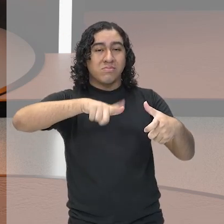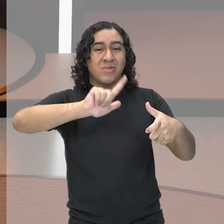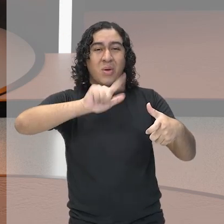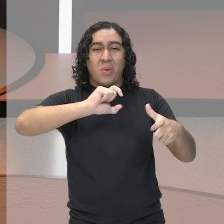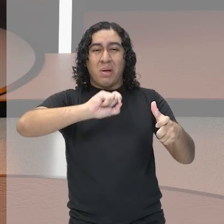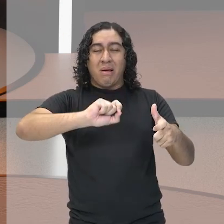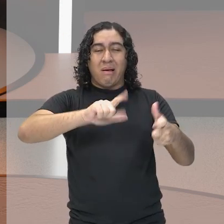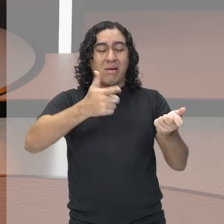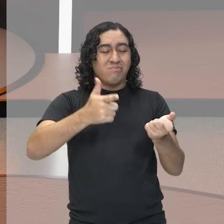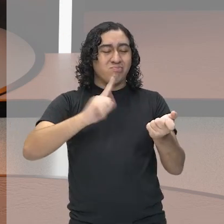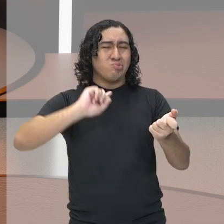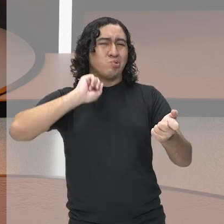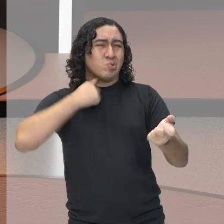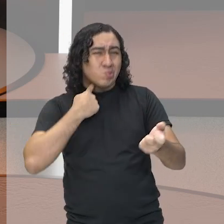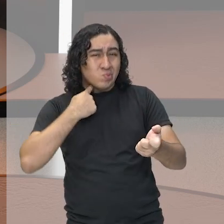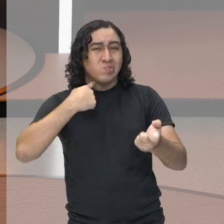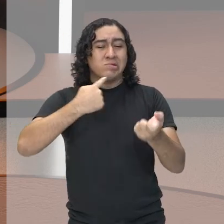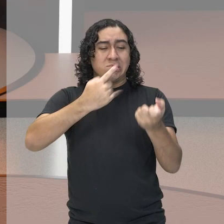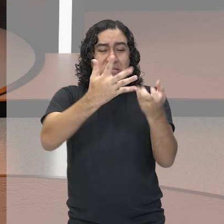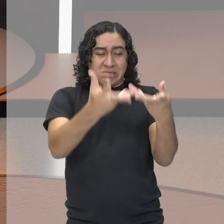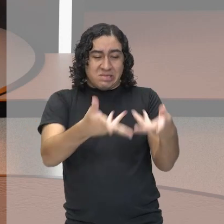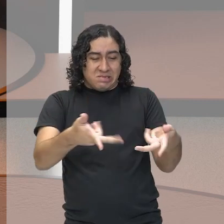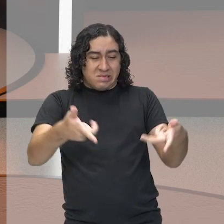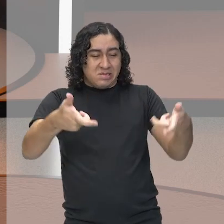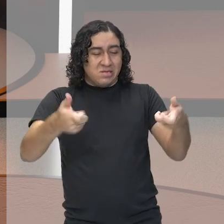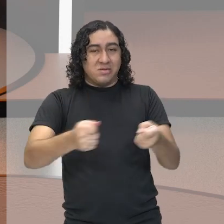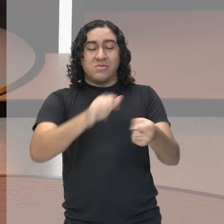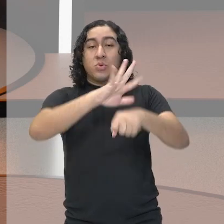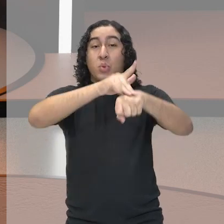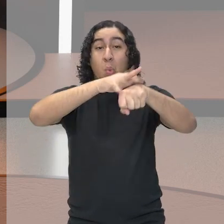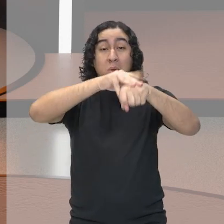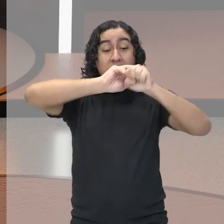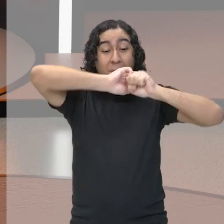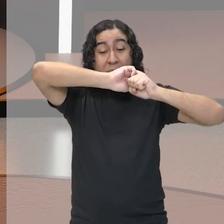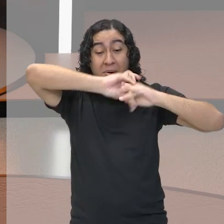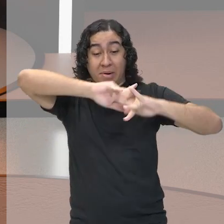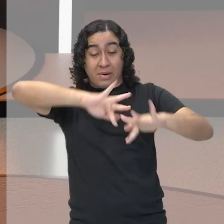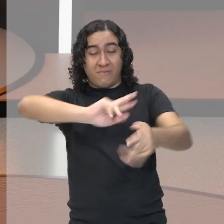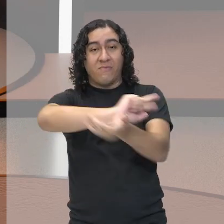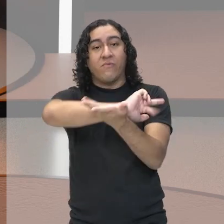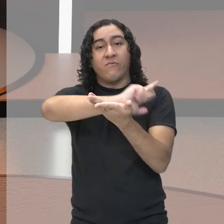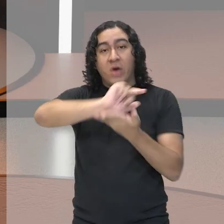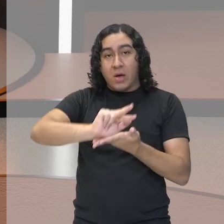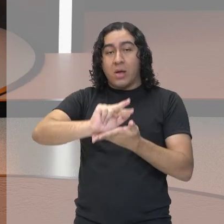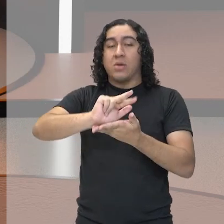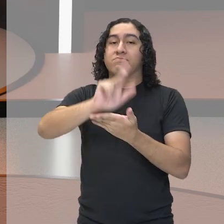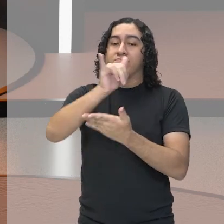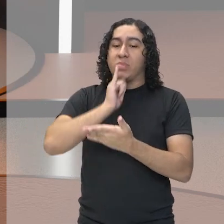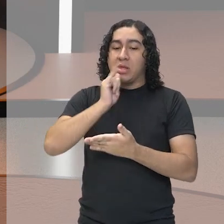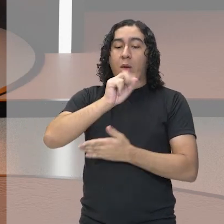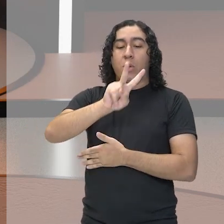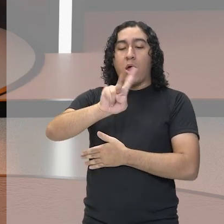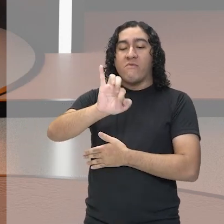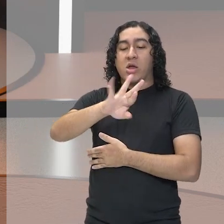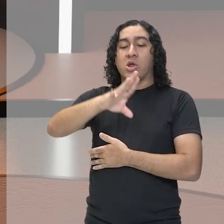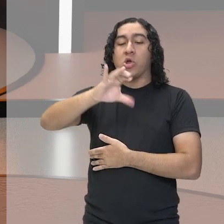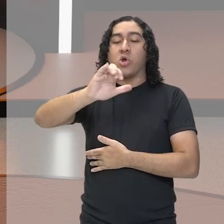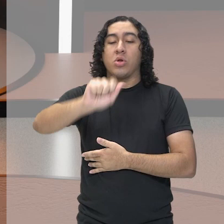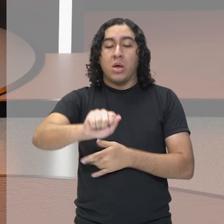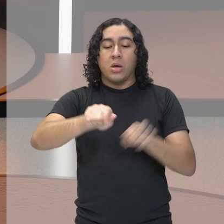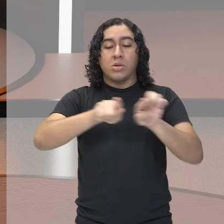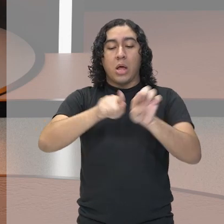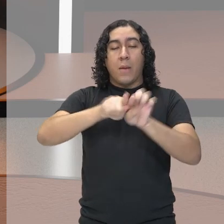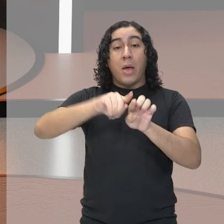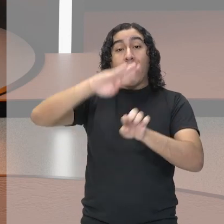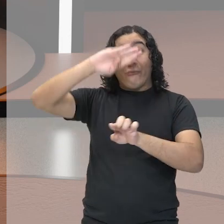emporcalhada, né, sem higiene, muitas doenças como a varíola, como a febre bubônica,